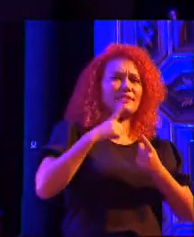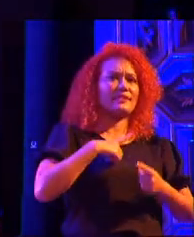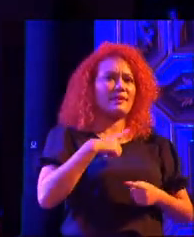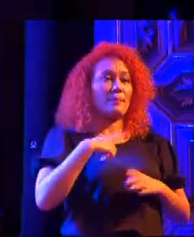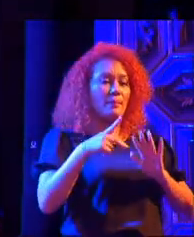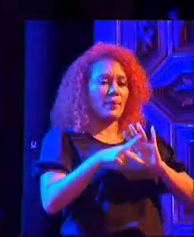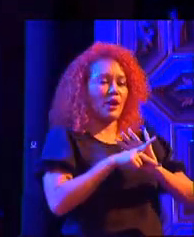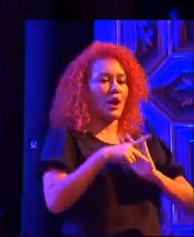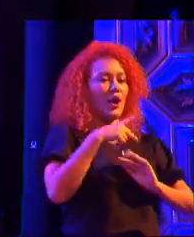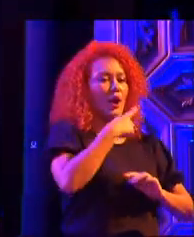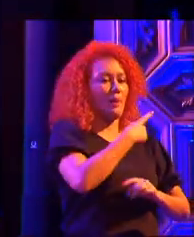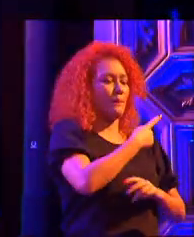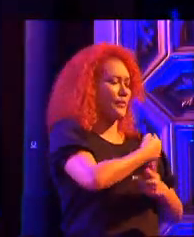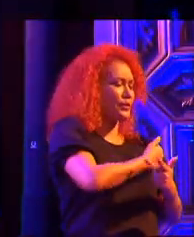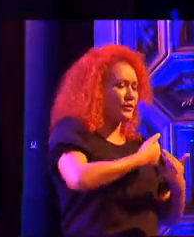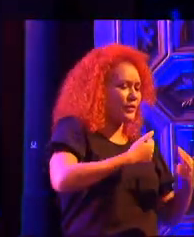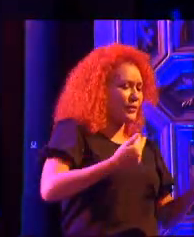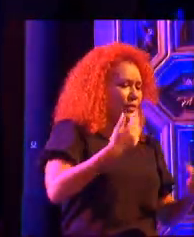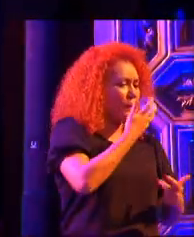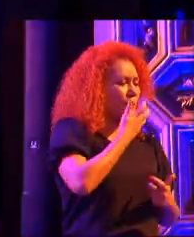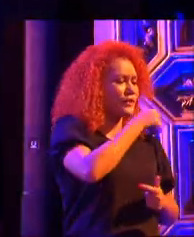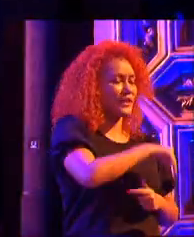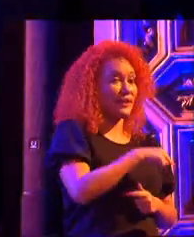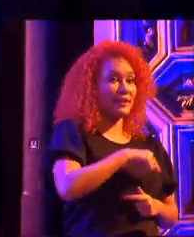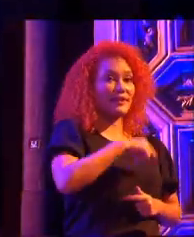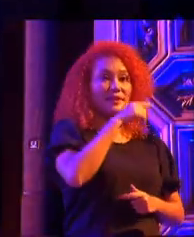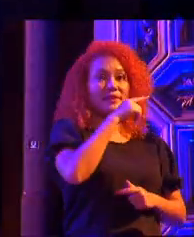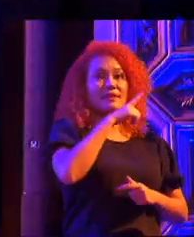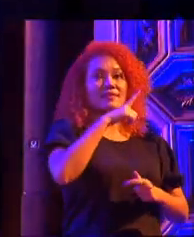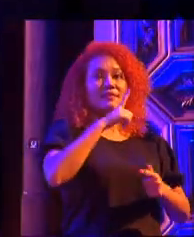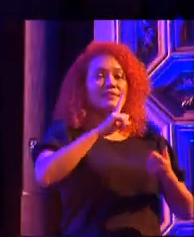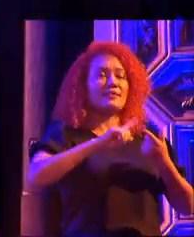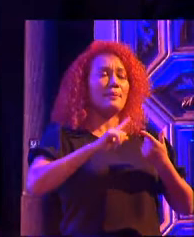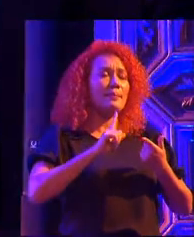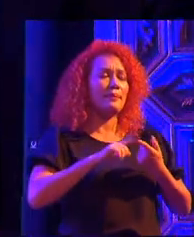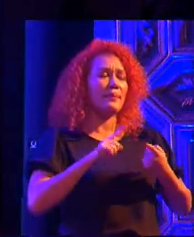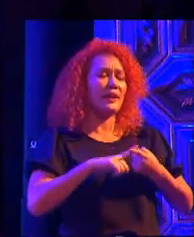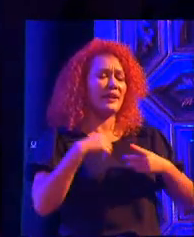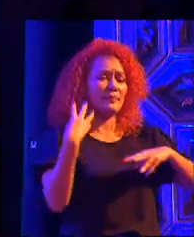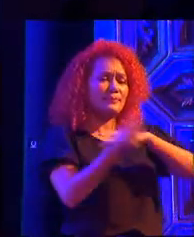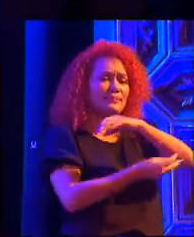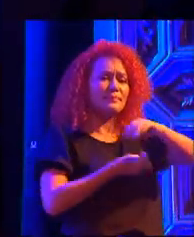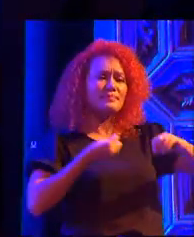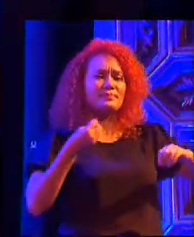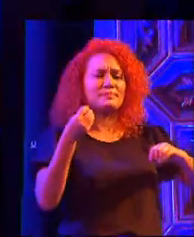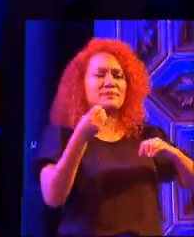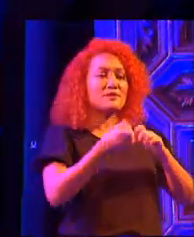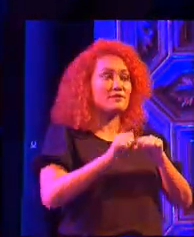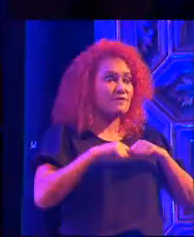regionais das fronteiras e se consolida com essa potente mistura.